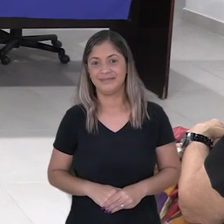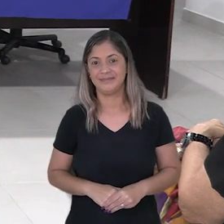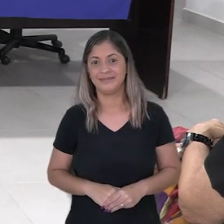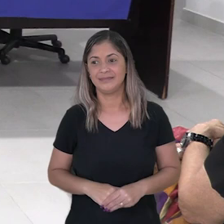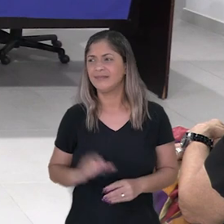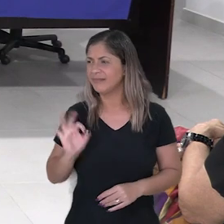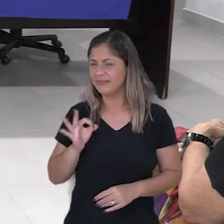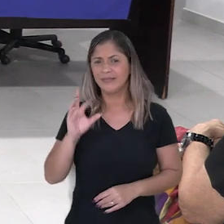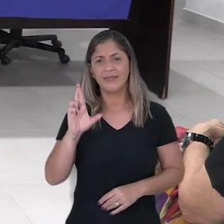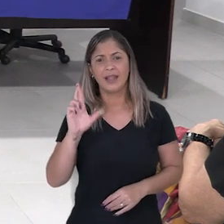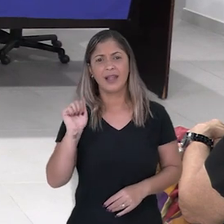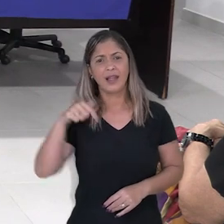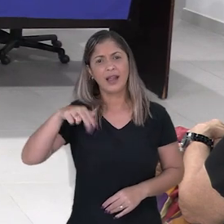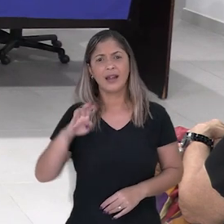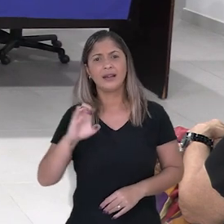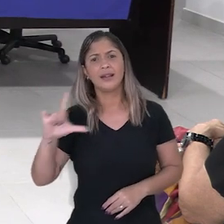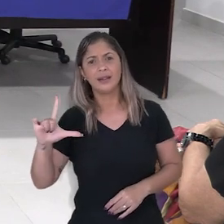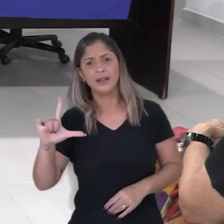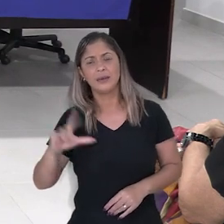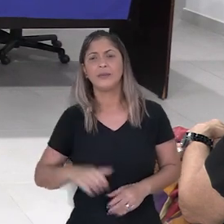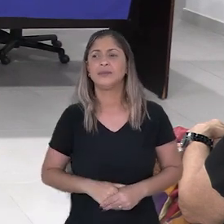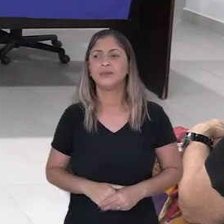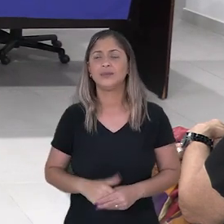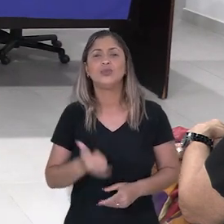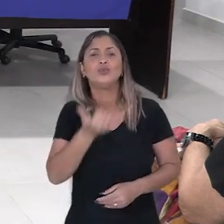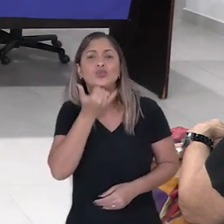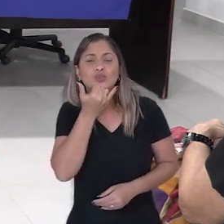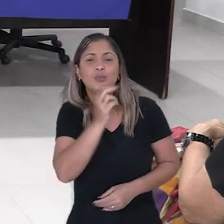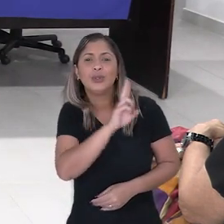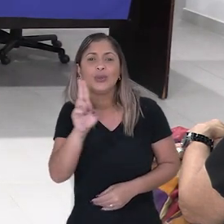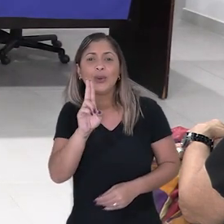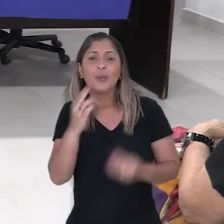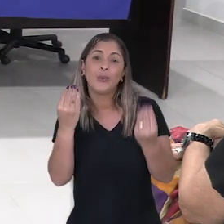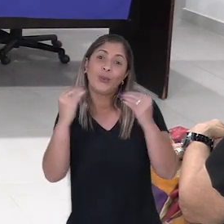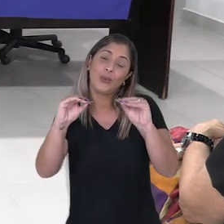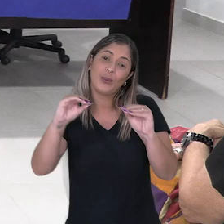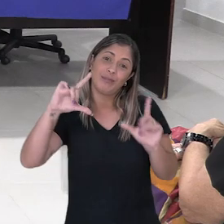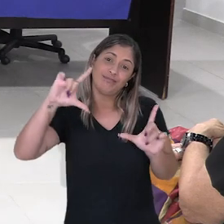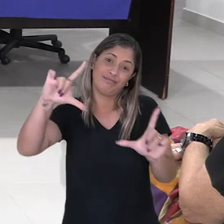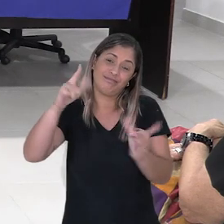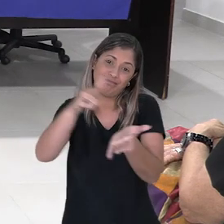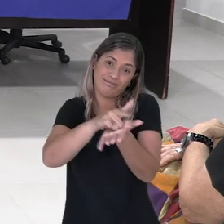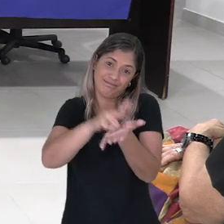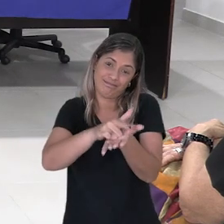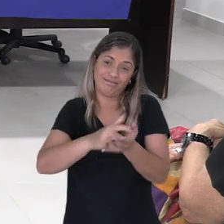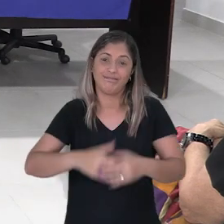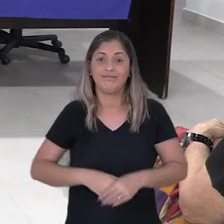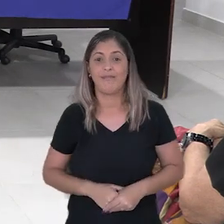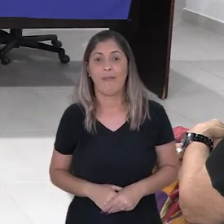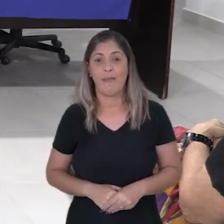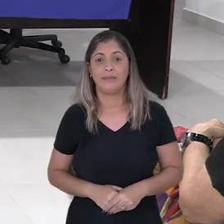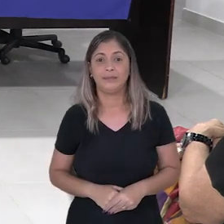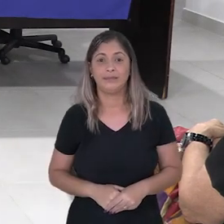Tá certo? Raquel Espinheira. Desculpa, o seu nome não está no cartaz. Houve um erro... a gente